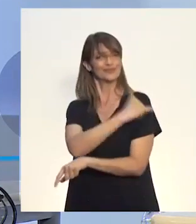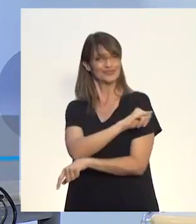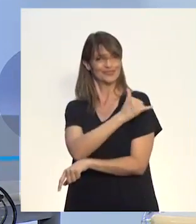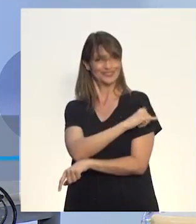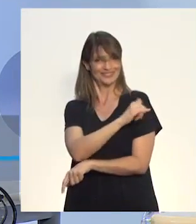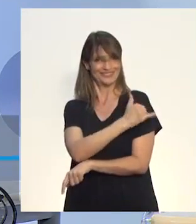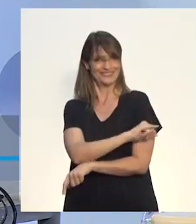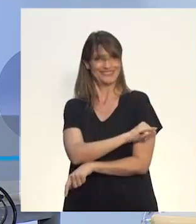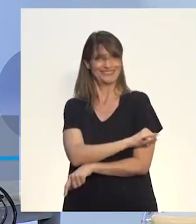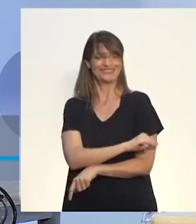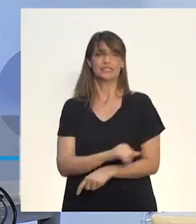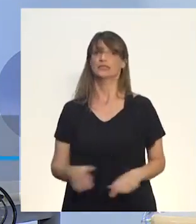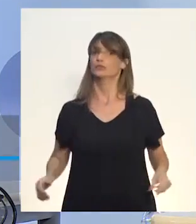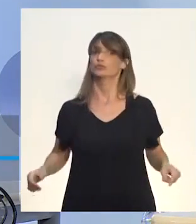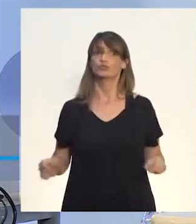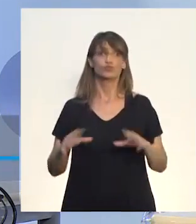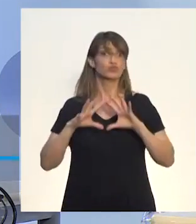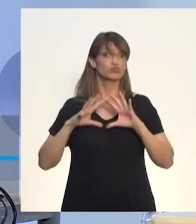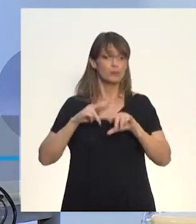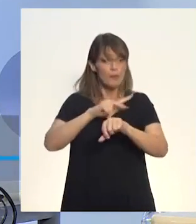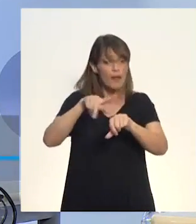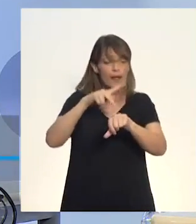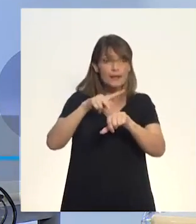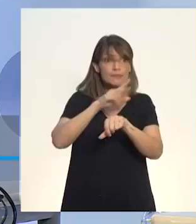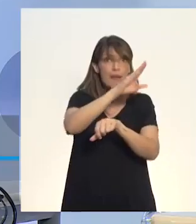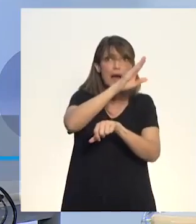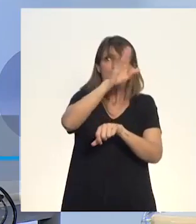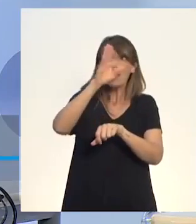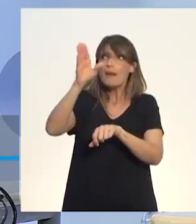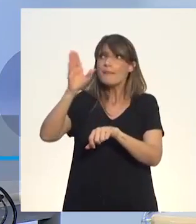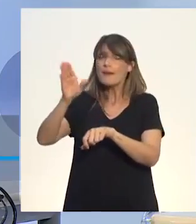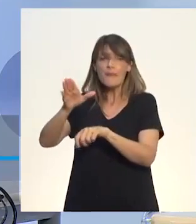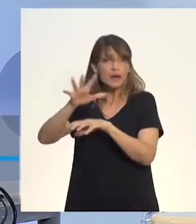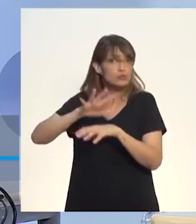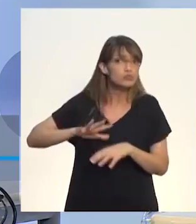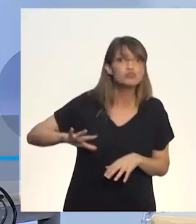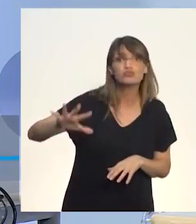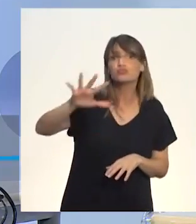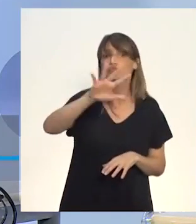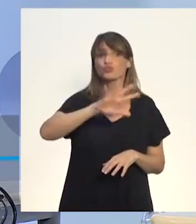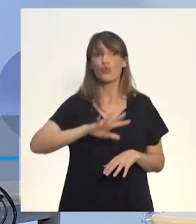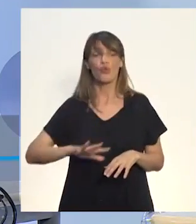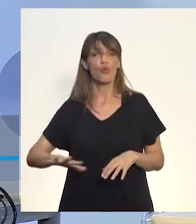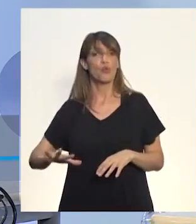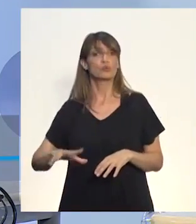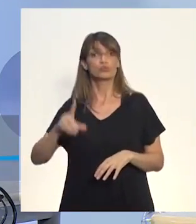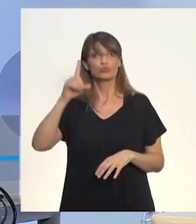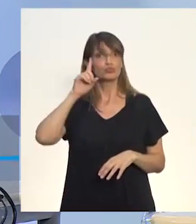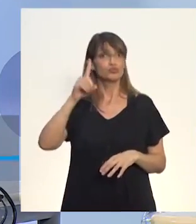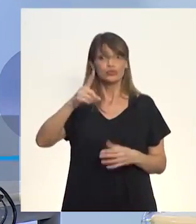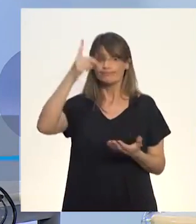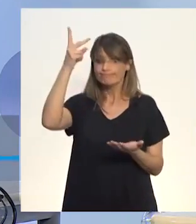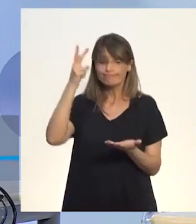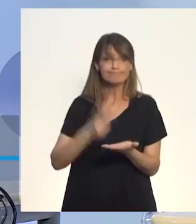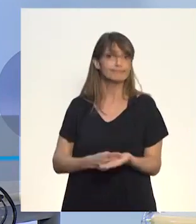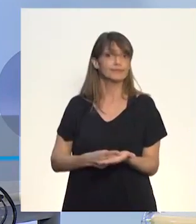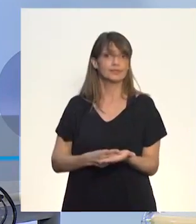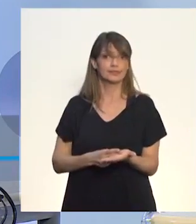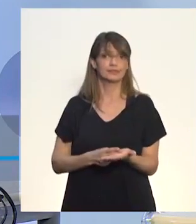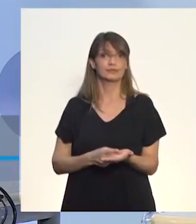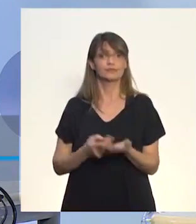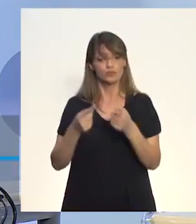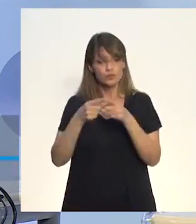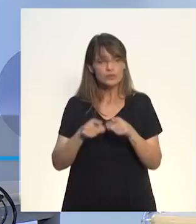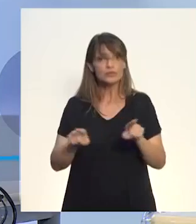né? Simultaneamente ao lançamento em Paris e em outros pontos do mundo. Quando lançou essa